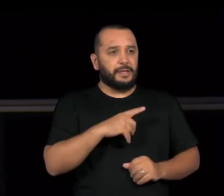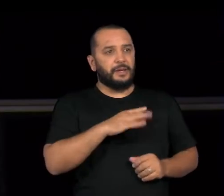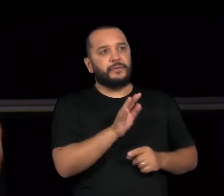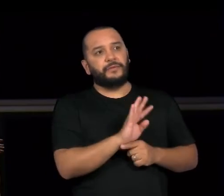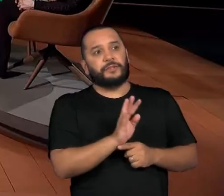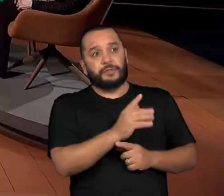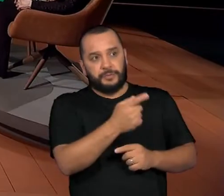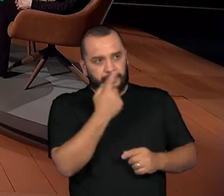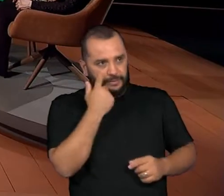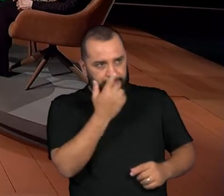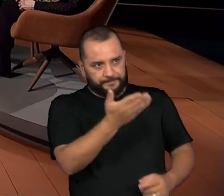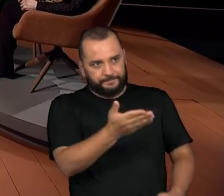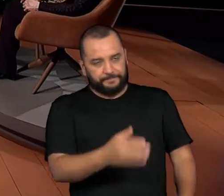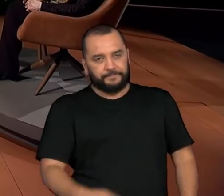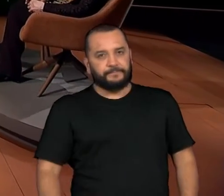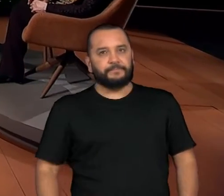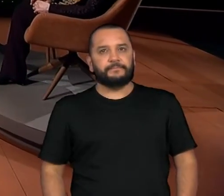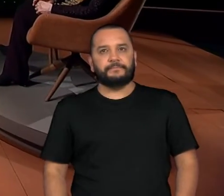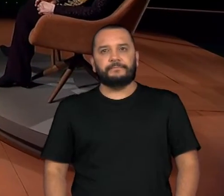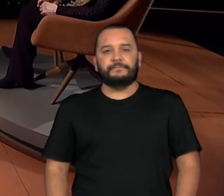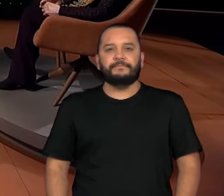Olha lá. Certo.